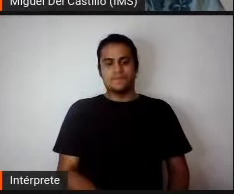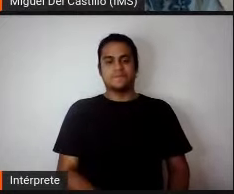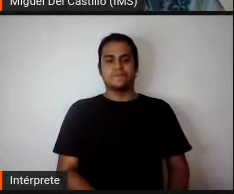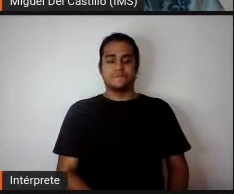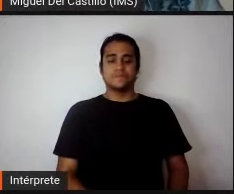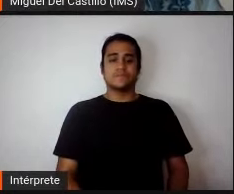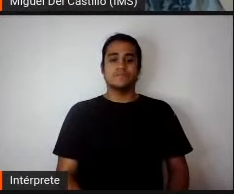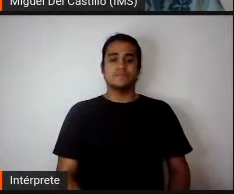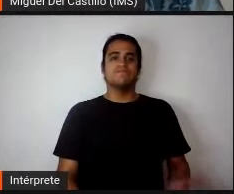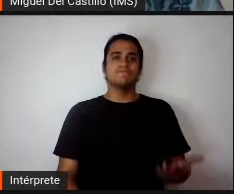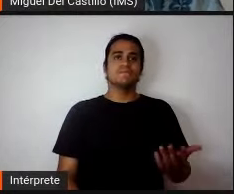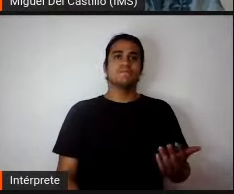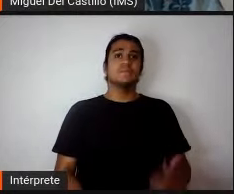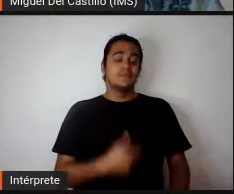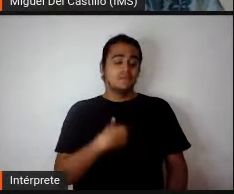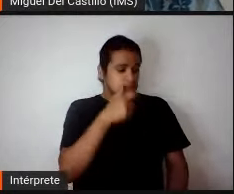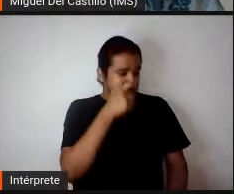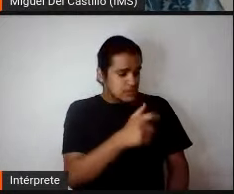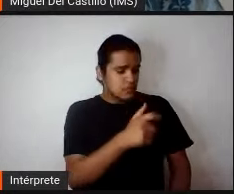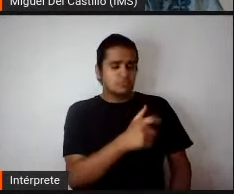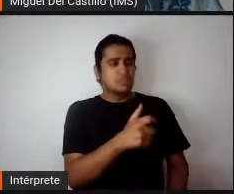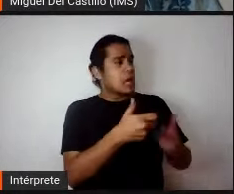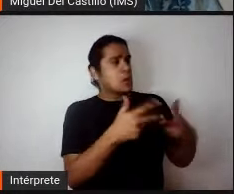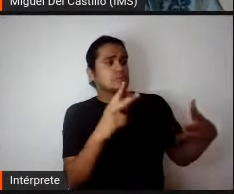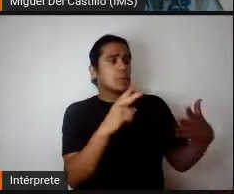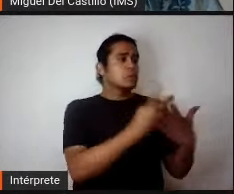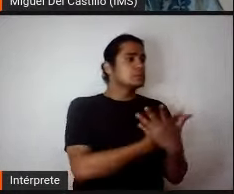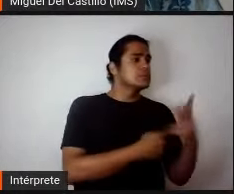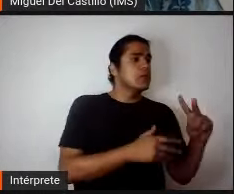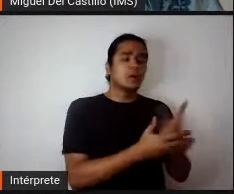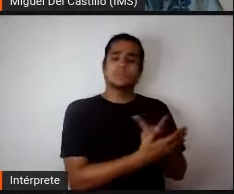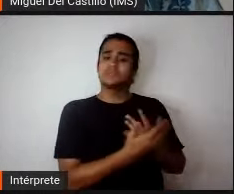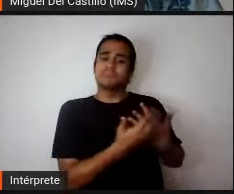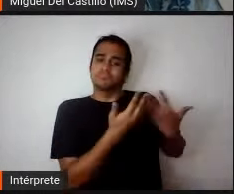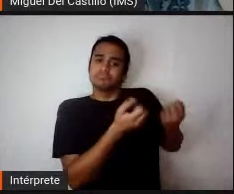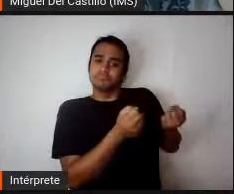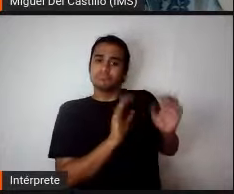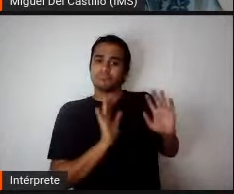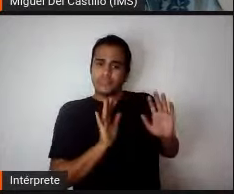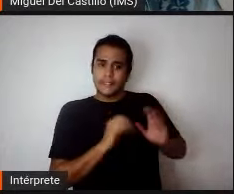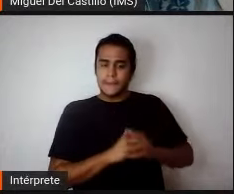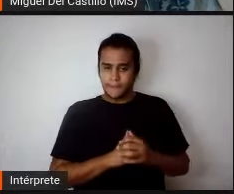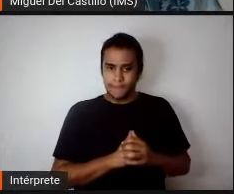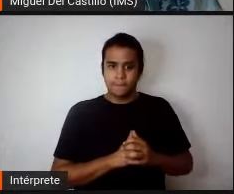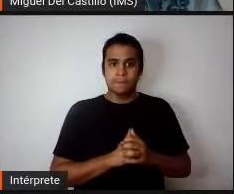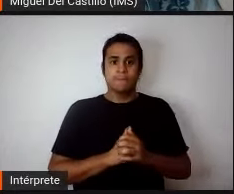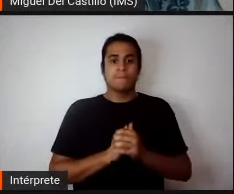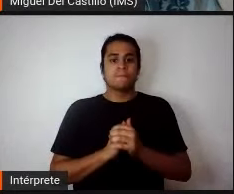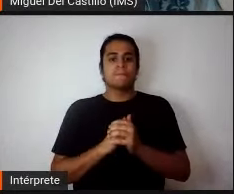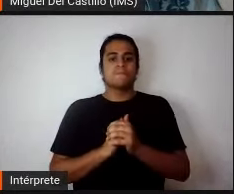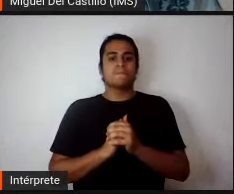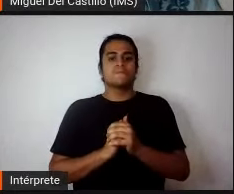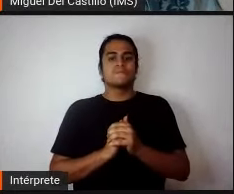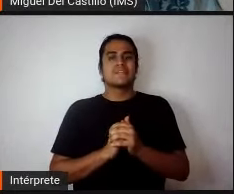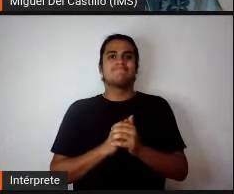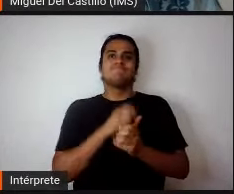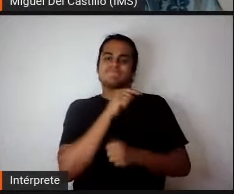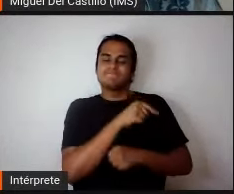você deixa as coisas virem. E era um momento em